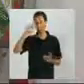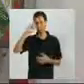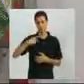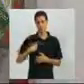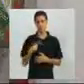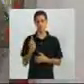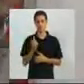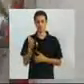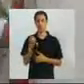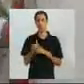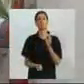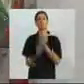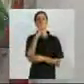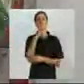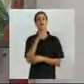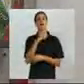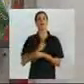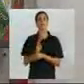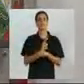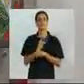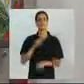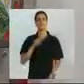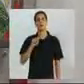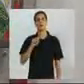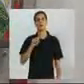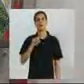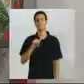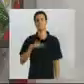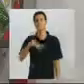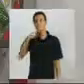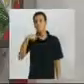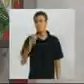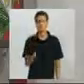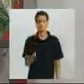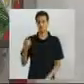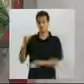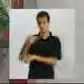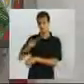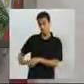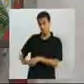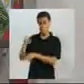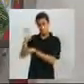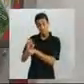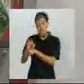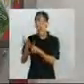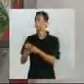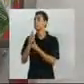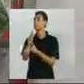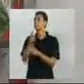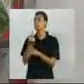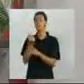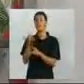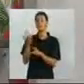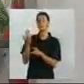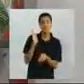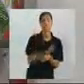municipal no nosso município, não tem condições. O governo do estado não está tendo condições de aumentar